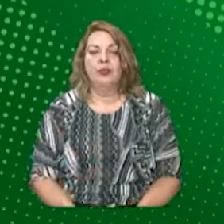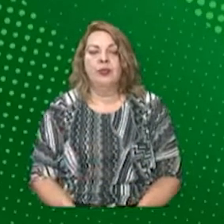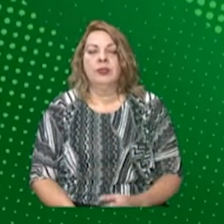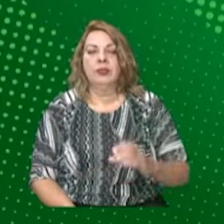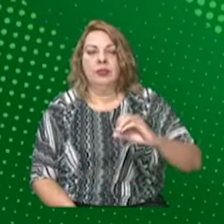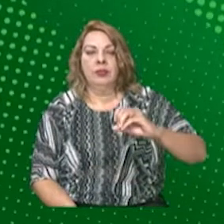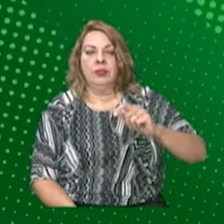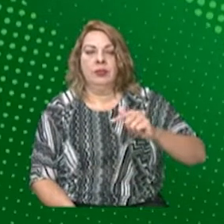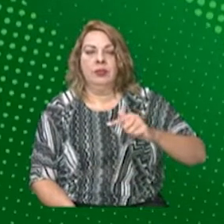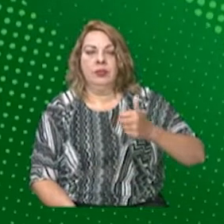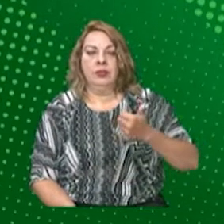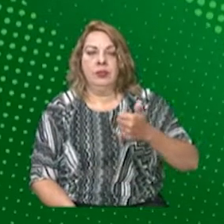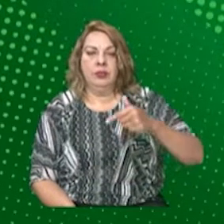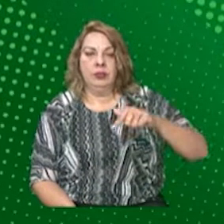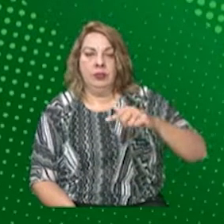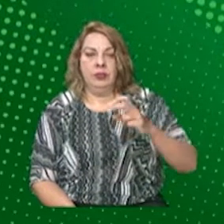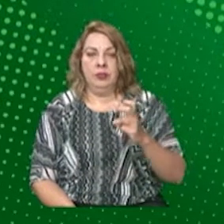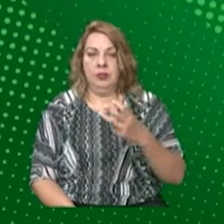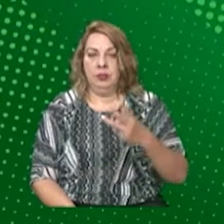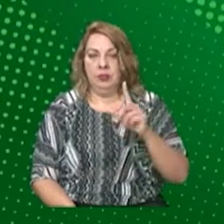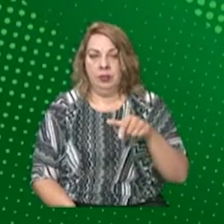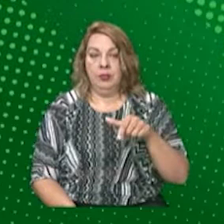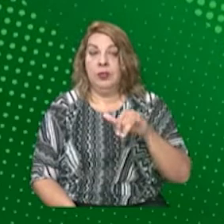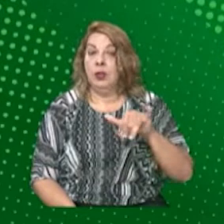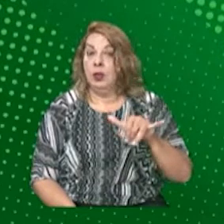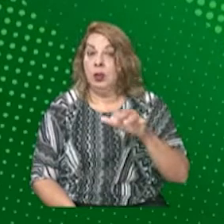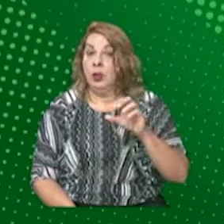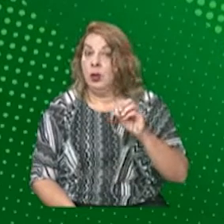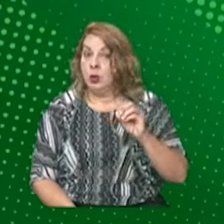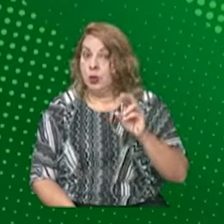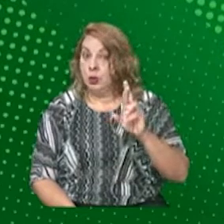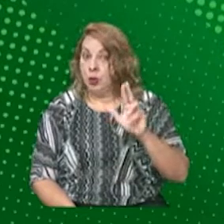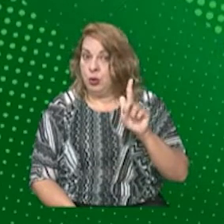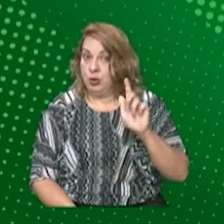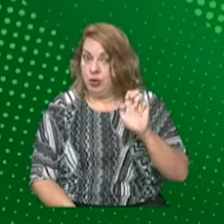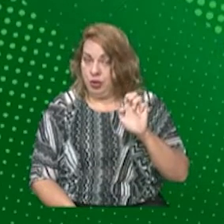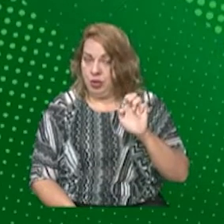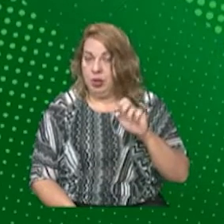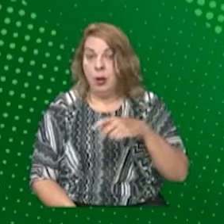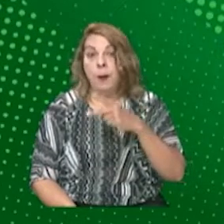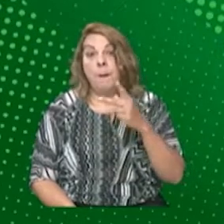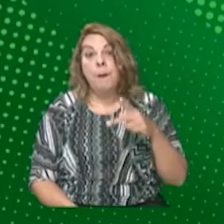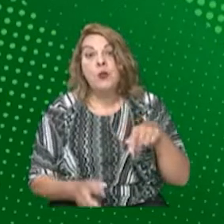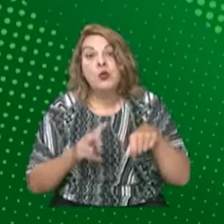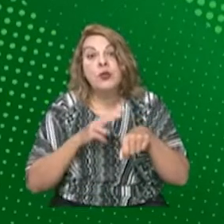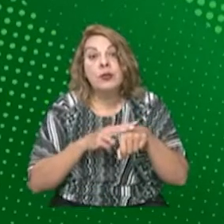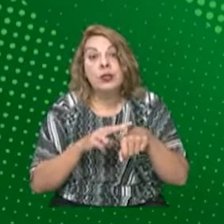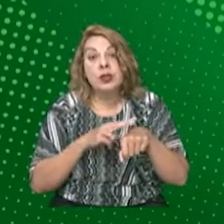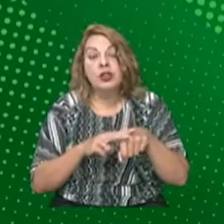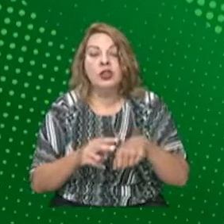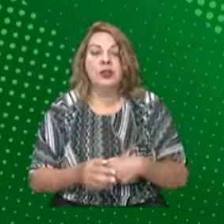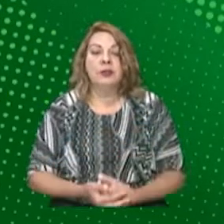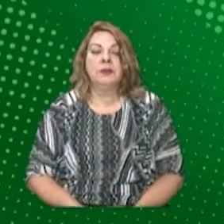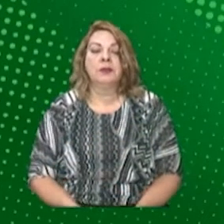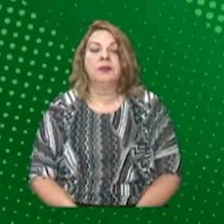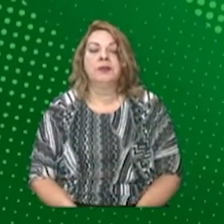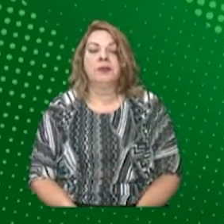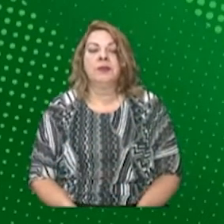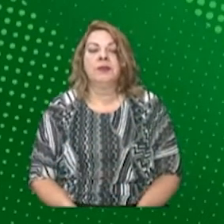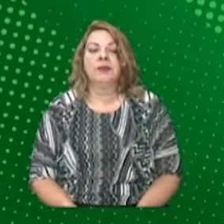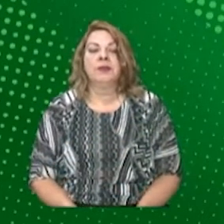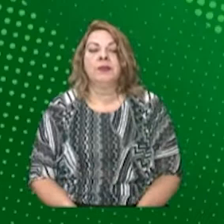anunciando 071753, o Jorge de Poço Verde adquiriu com a Jucilá da Regional Tobias Barreto e